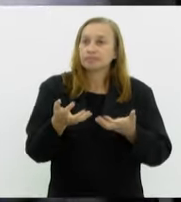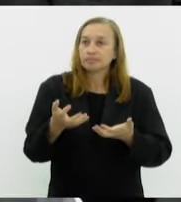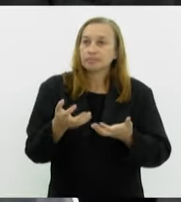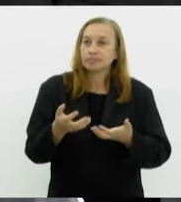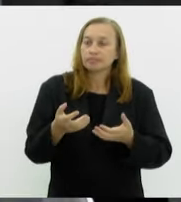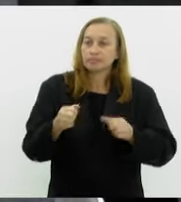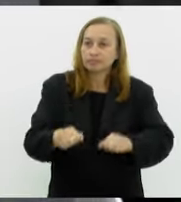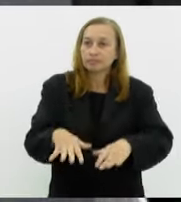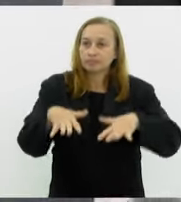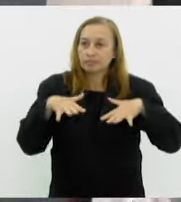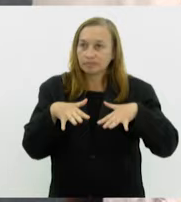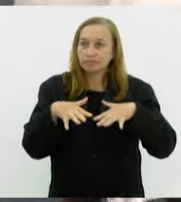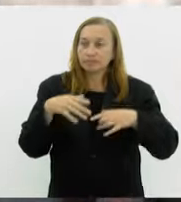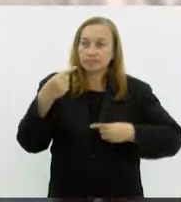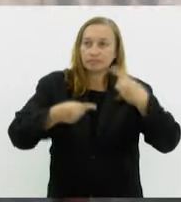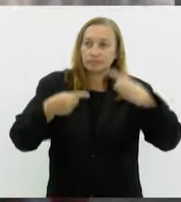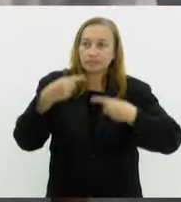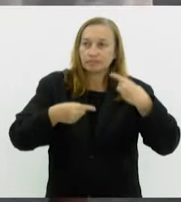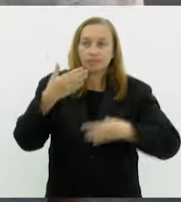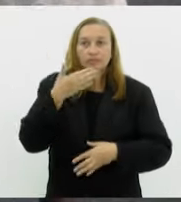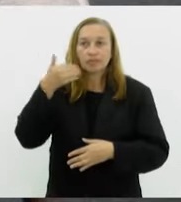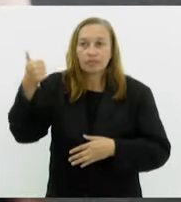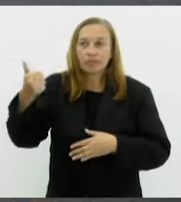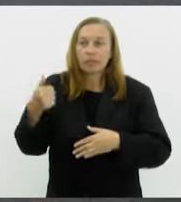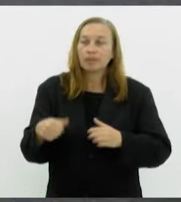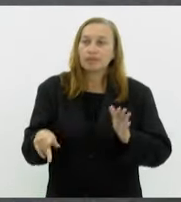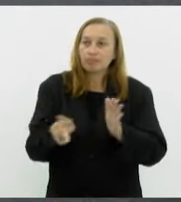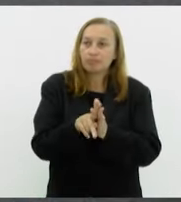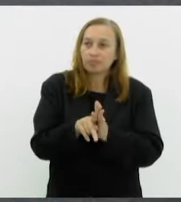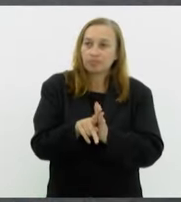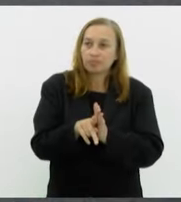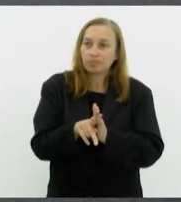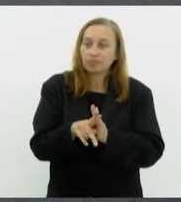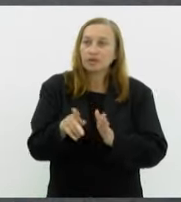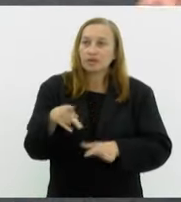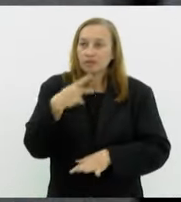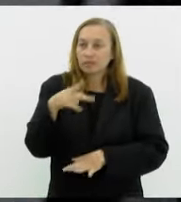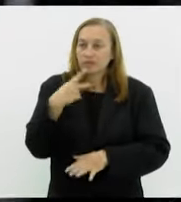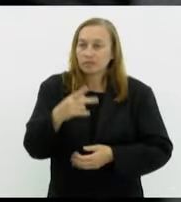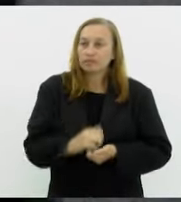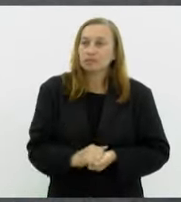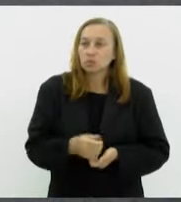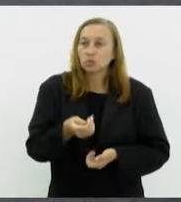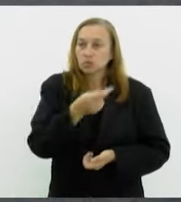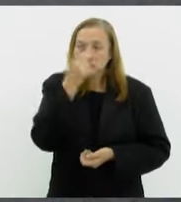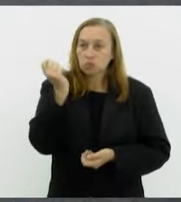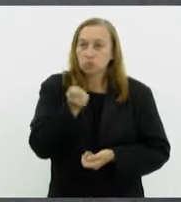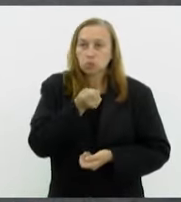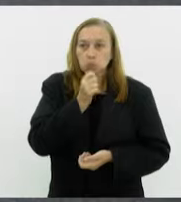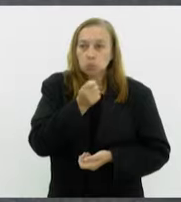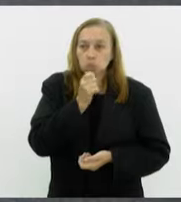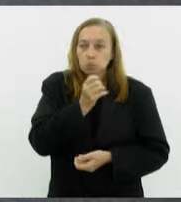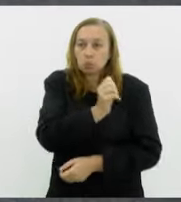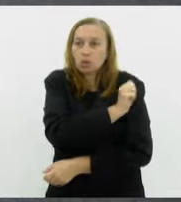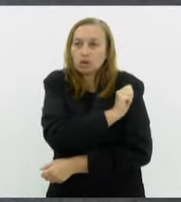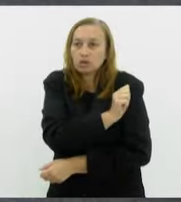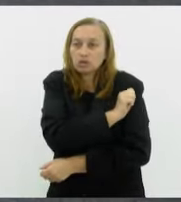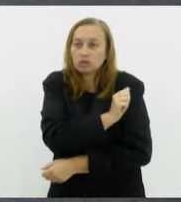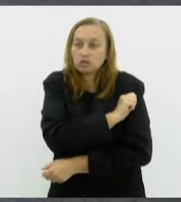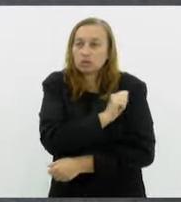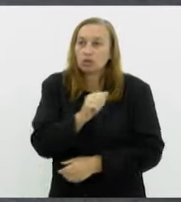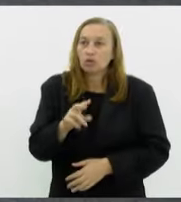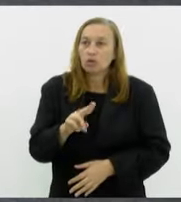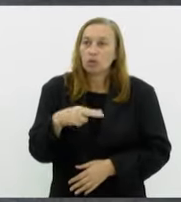Assembleia Legislativa, discutir melhor o projeto e se manifestar. Nenhum estudante, nenhuma entidade